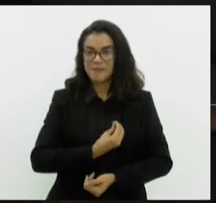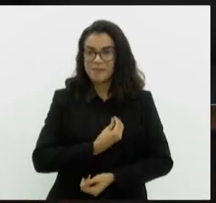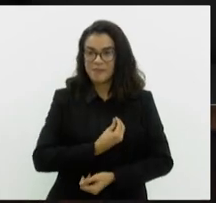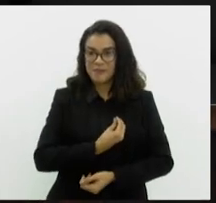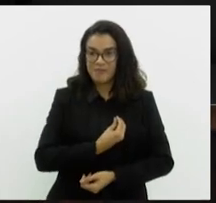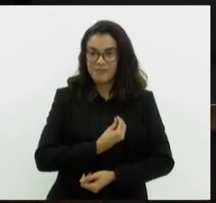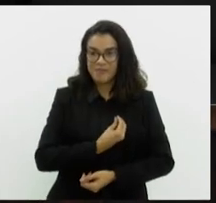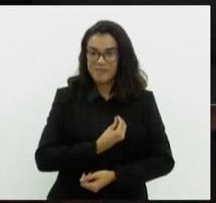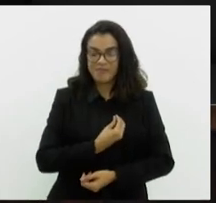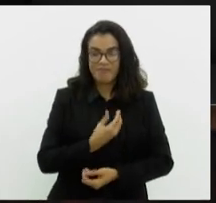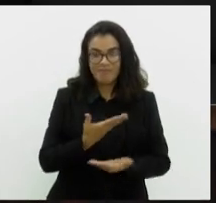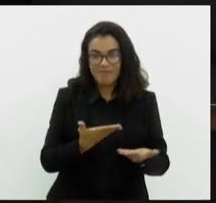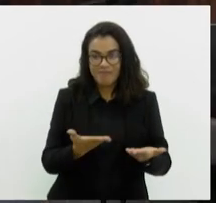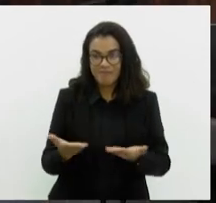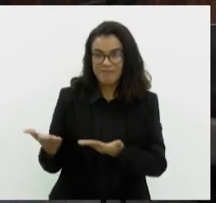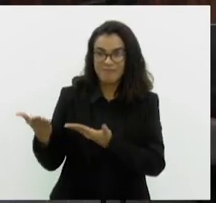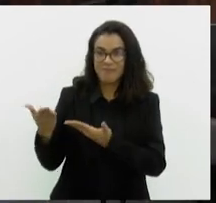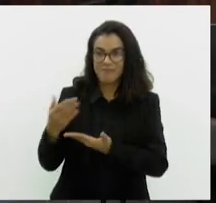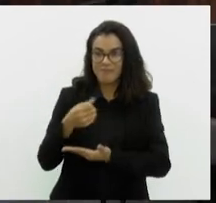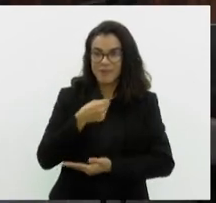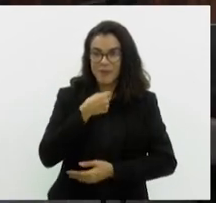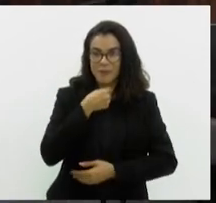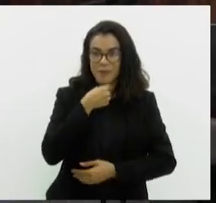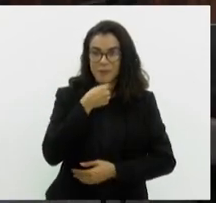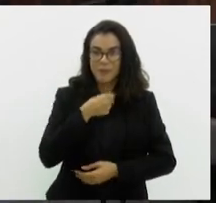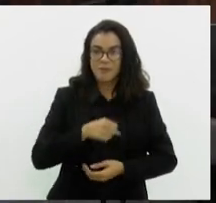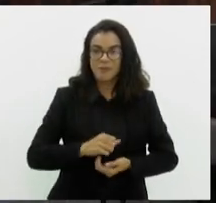o senhor tem a palavra.